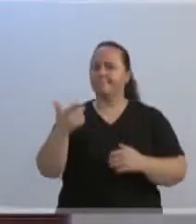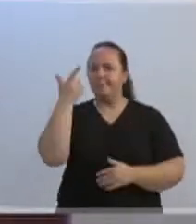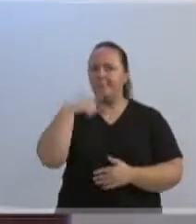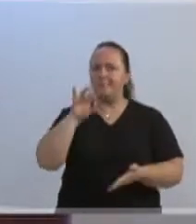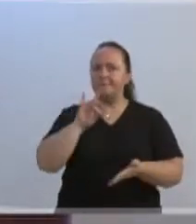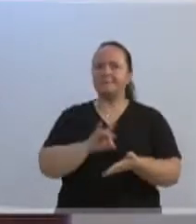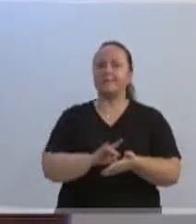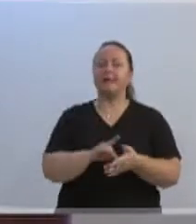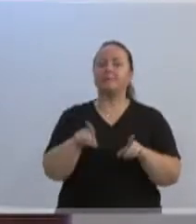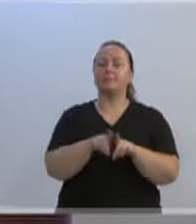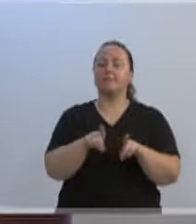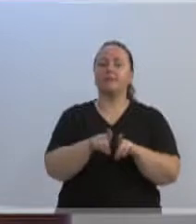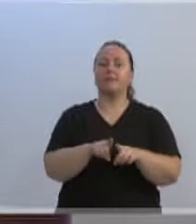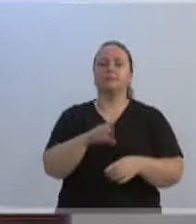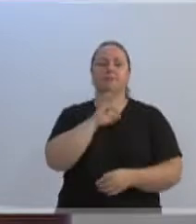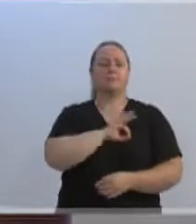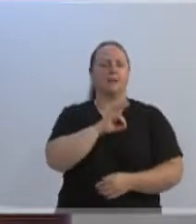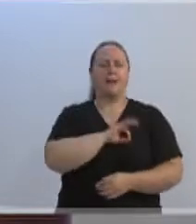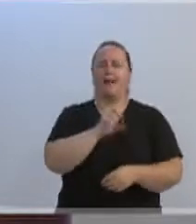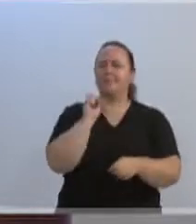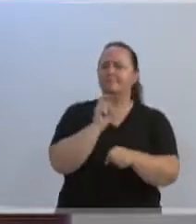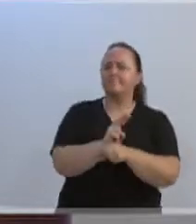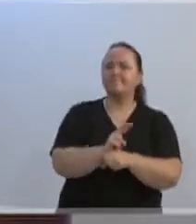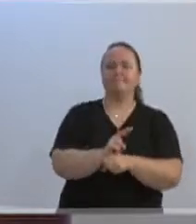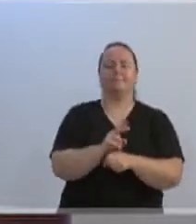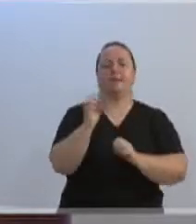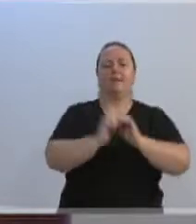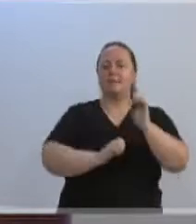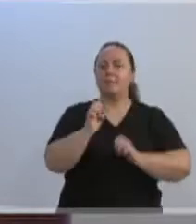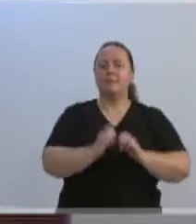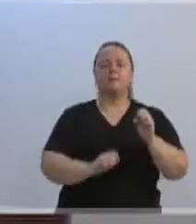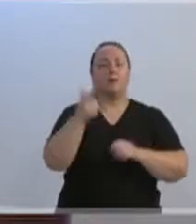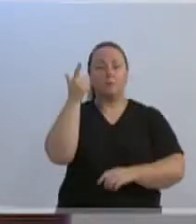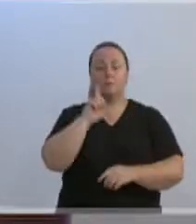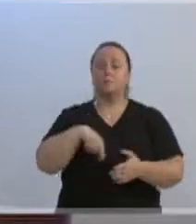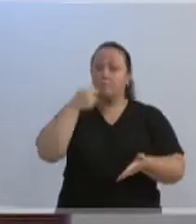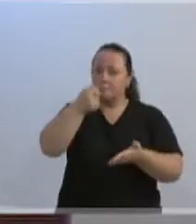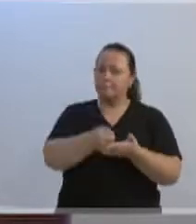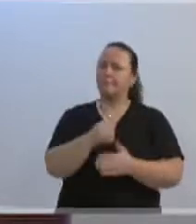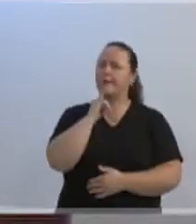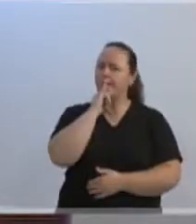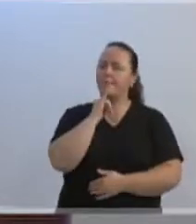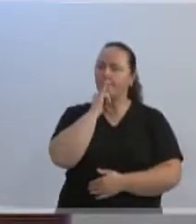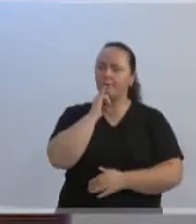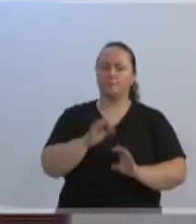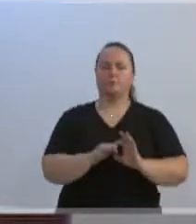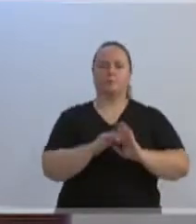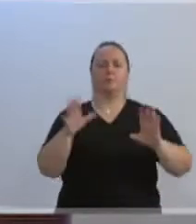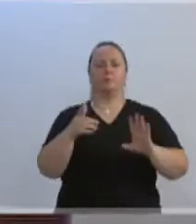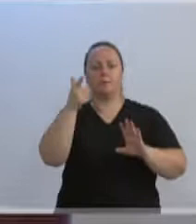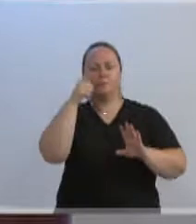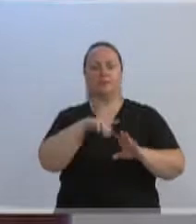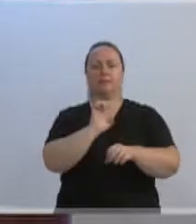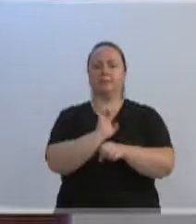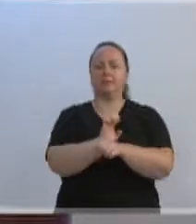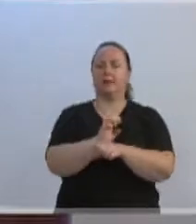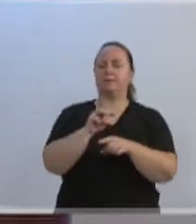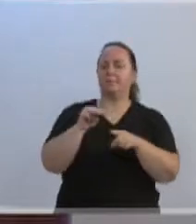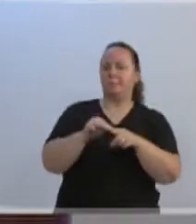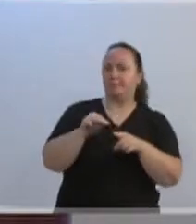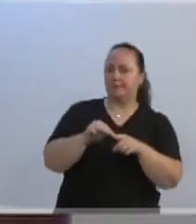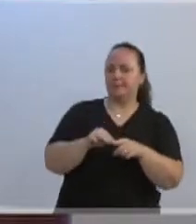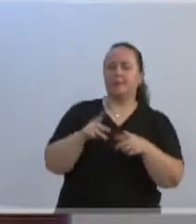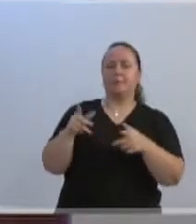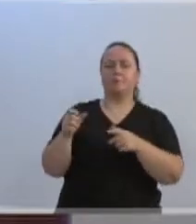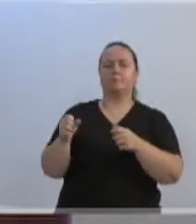de blumenau e de fato são as empresas os grandes geradores de impostos que permitem que haja estado que haja município que haja